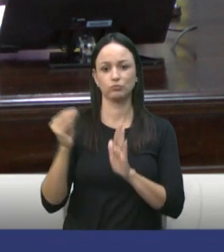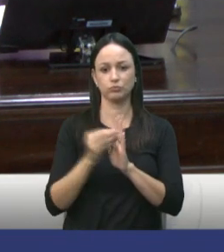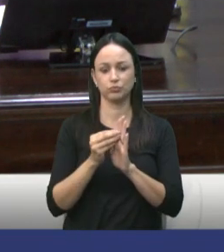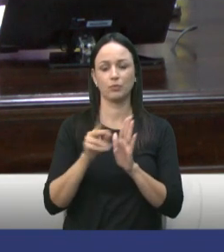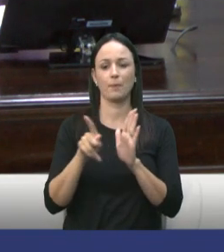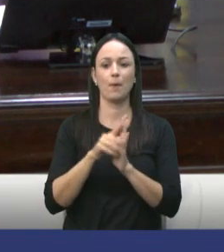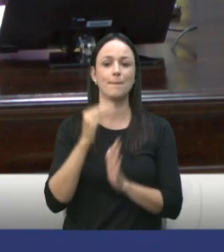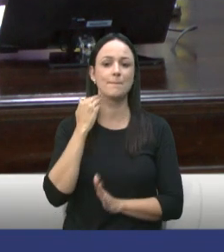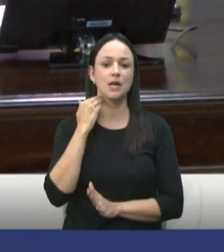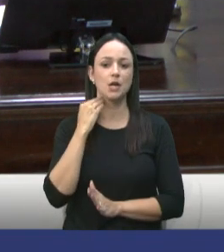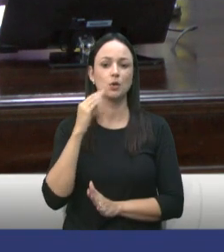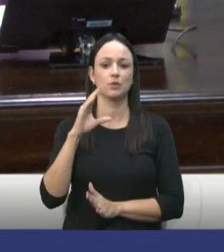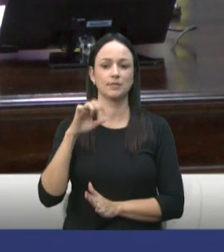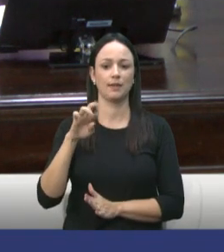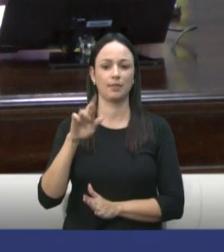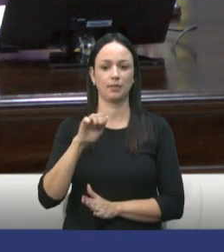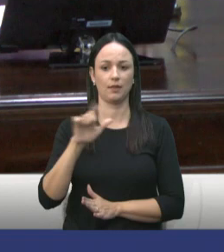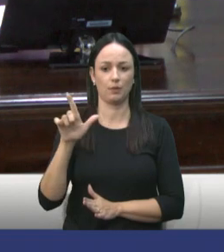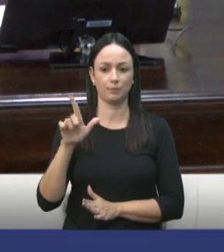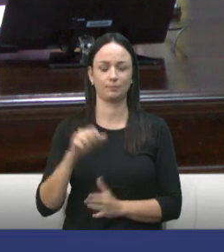Ok, obrigado.